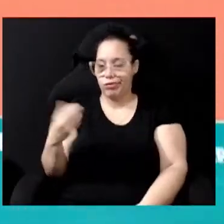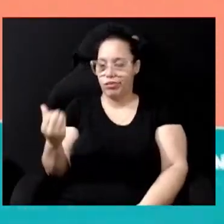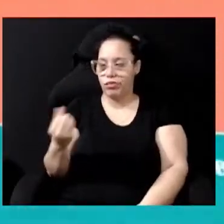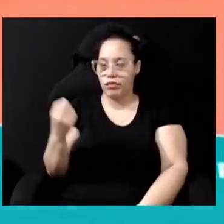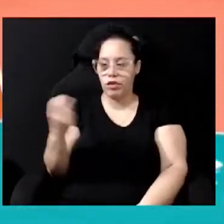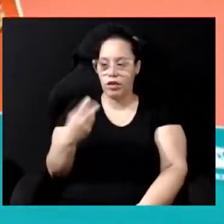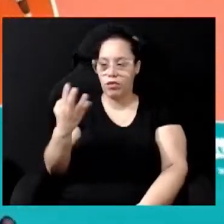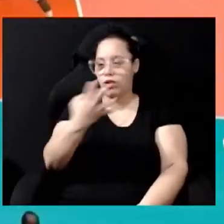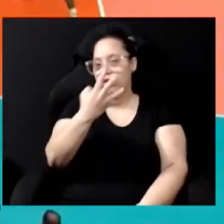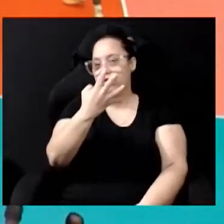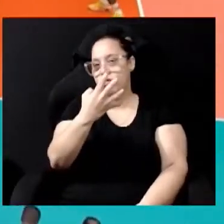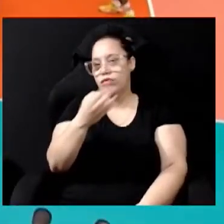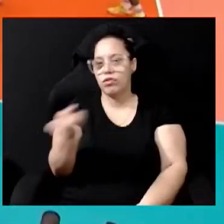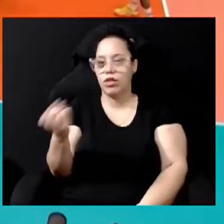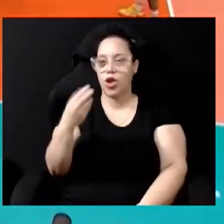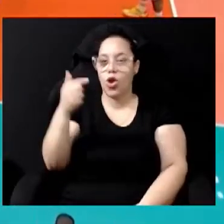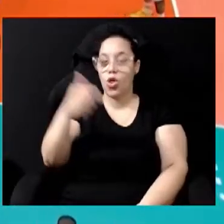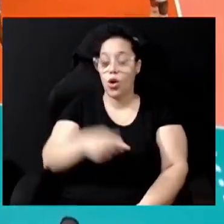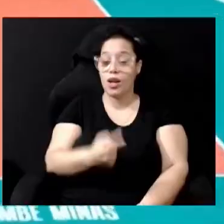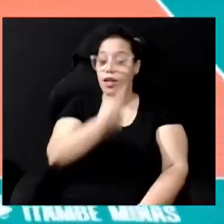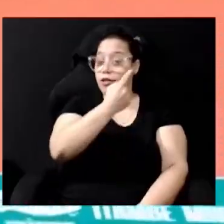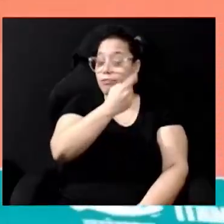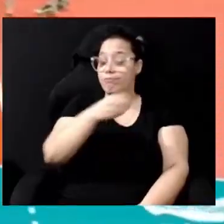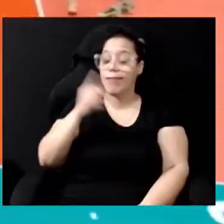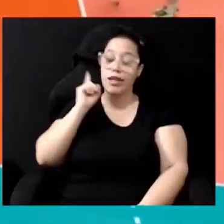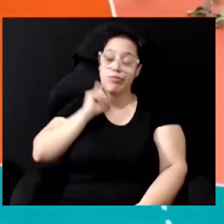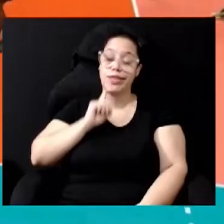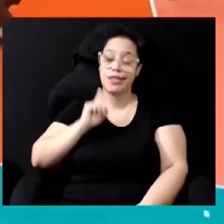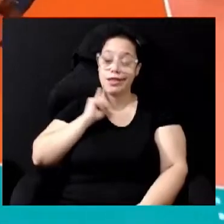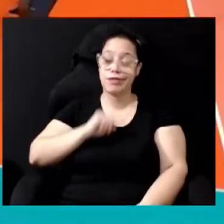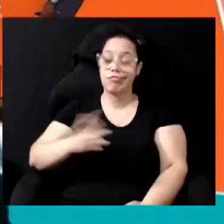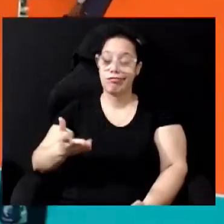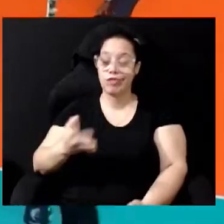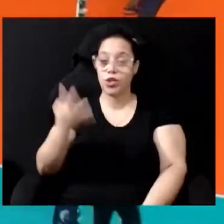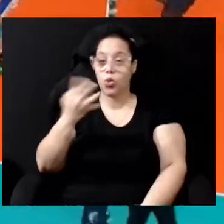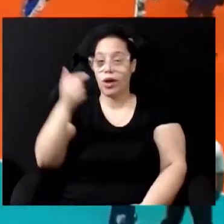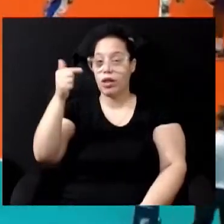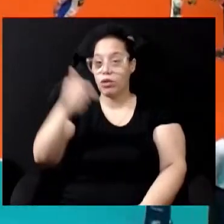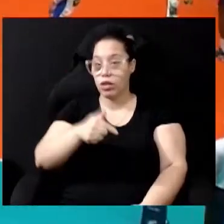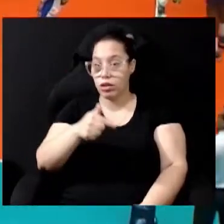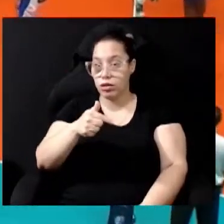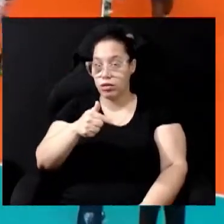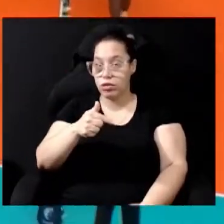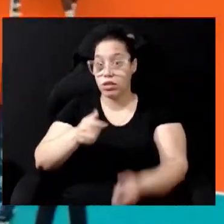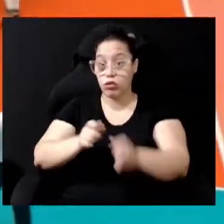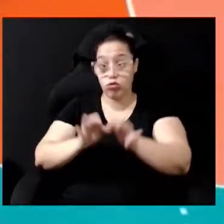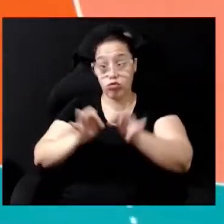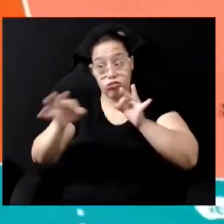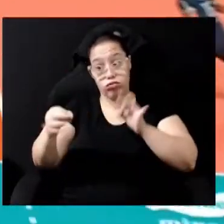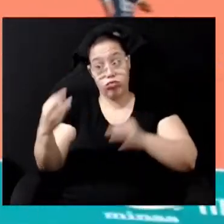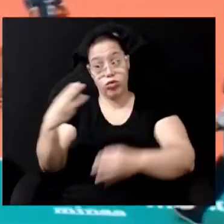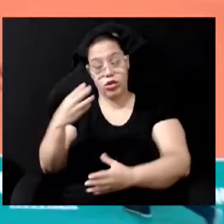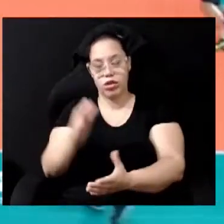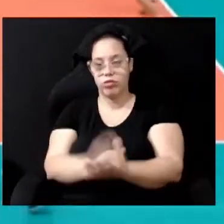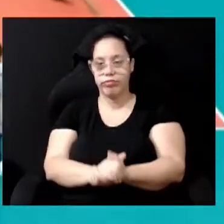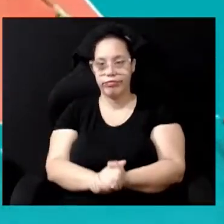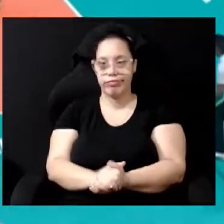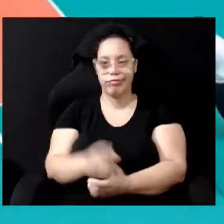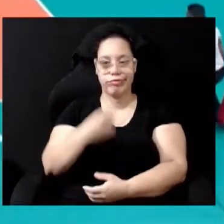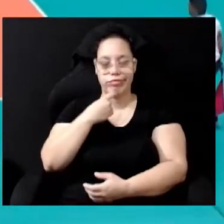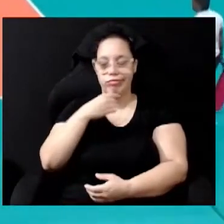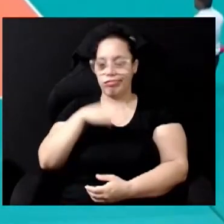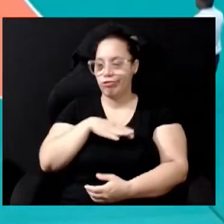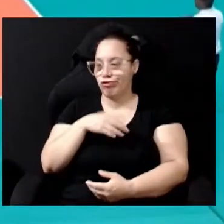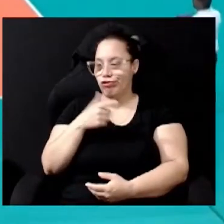e 2-1 para Minas. O quarto set foi uma extensão do terceiro. Os campineiros